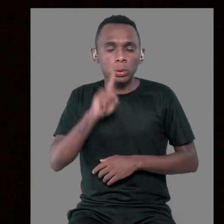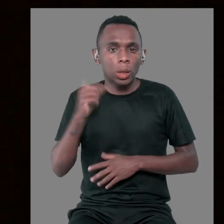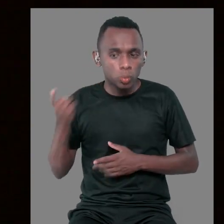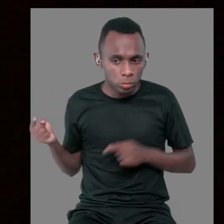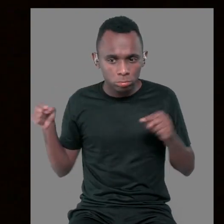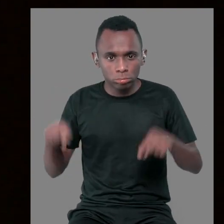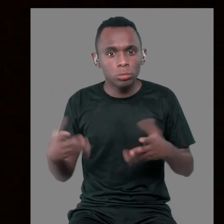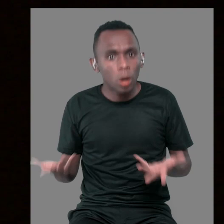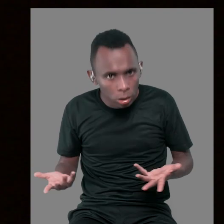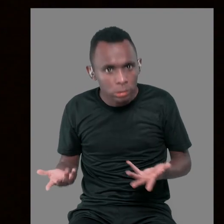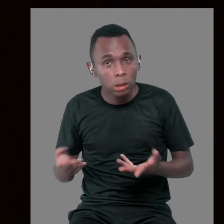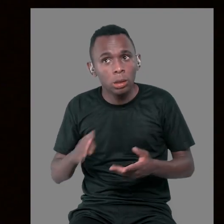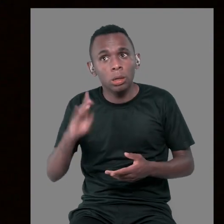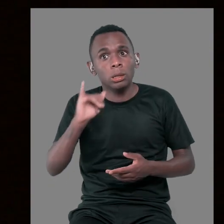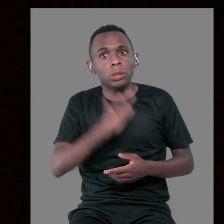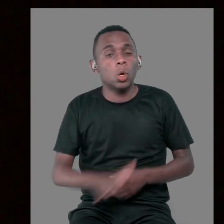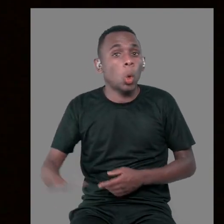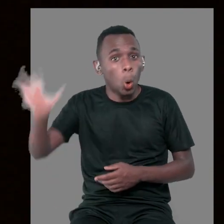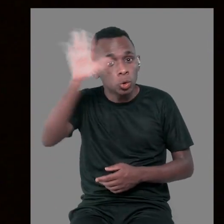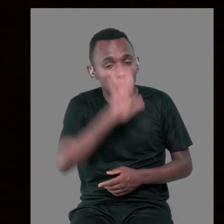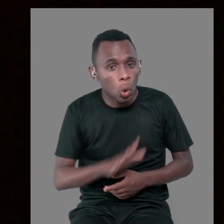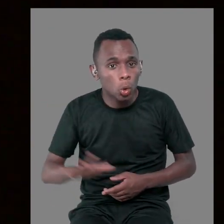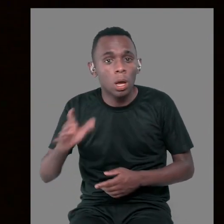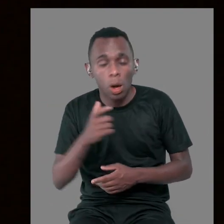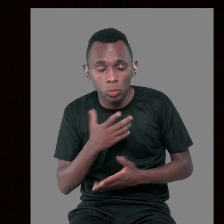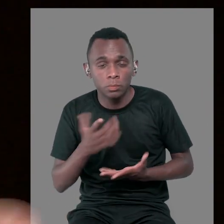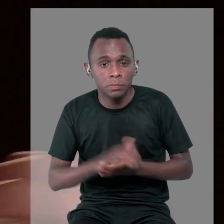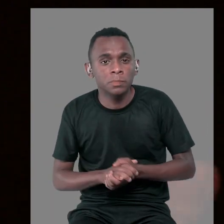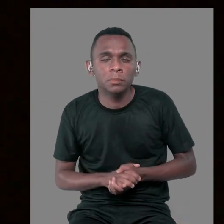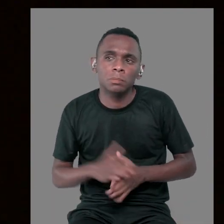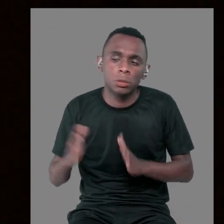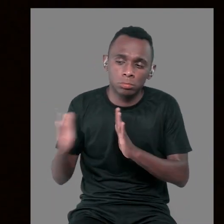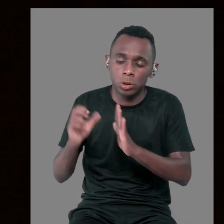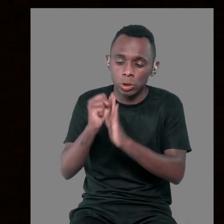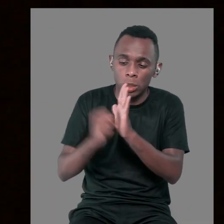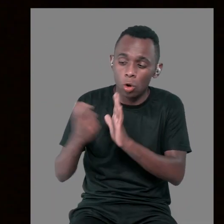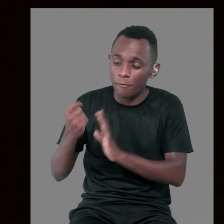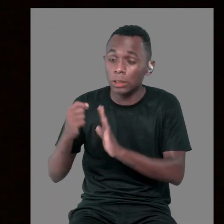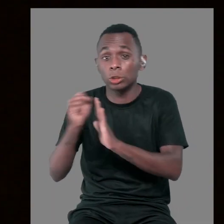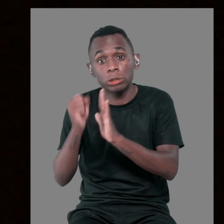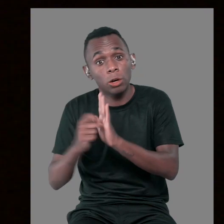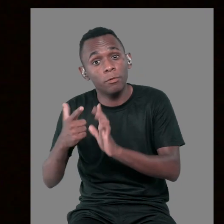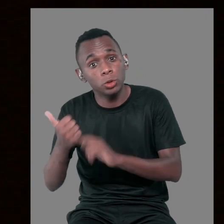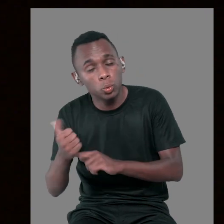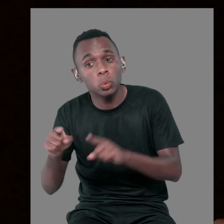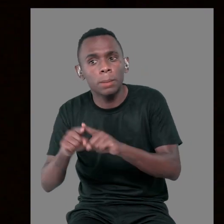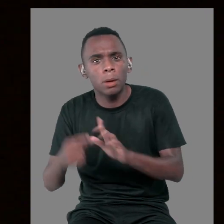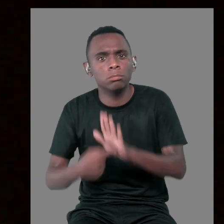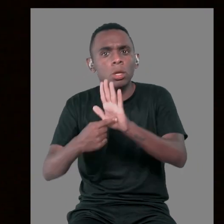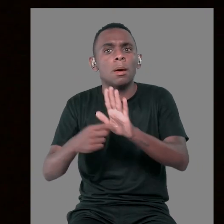foi, ao longo do século XX e no século XXI, uma presença muito mais notável por